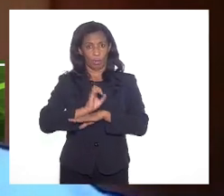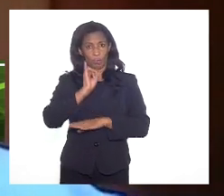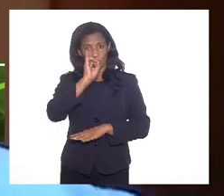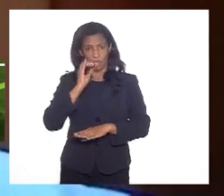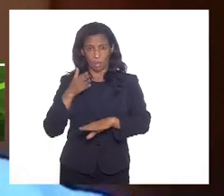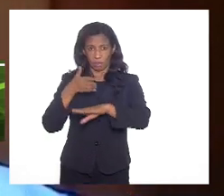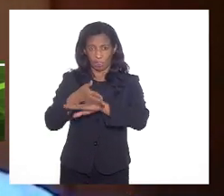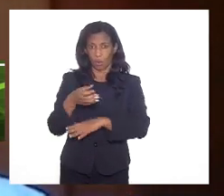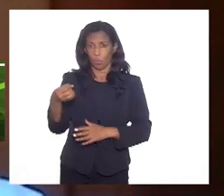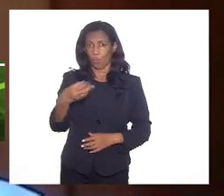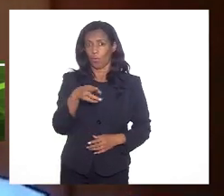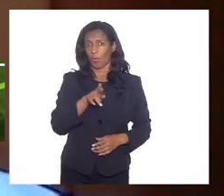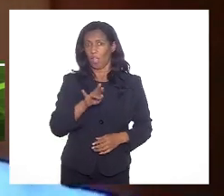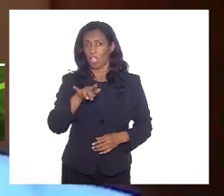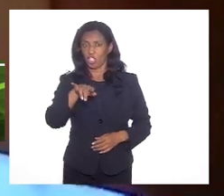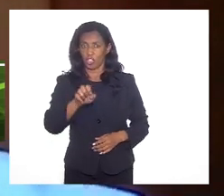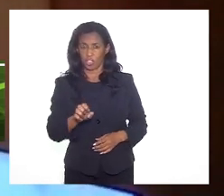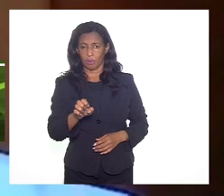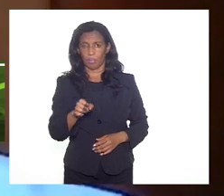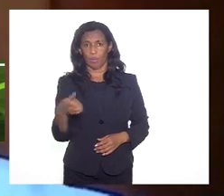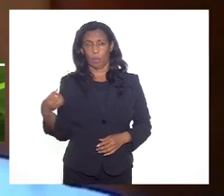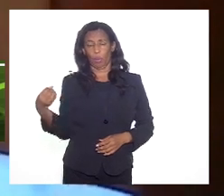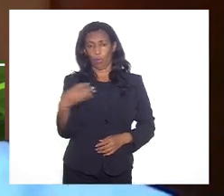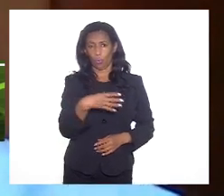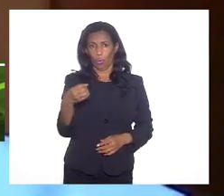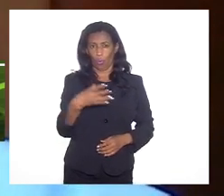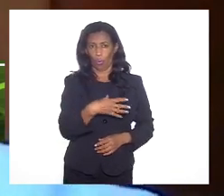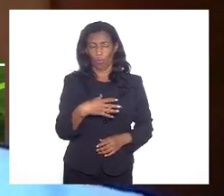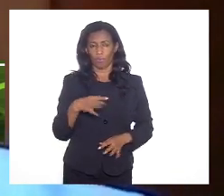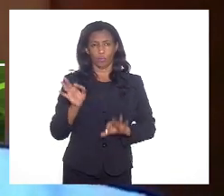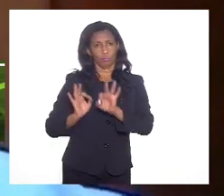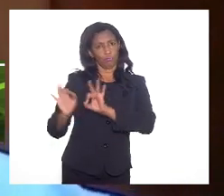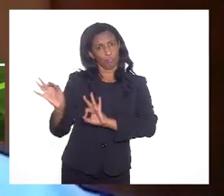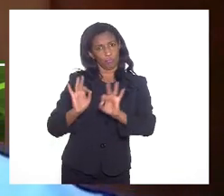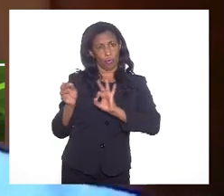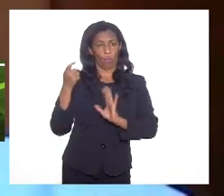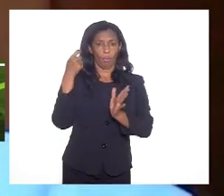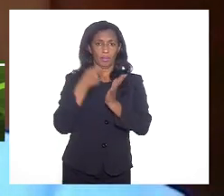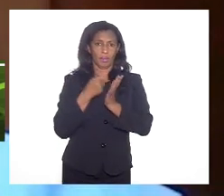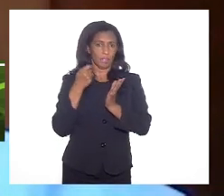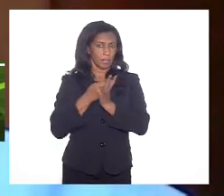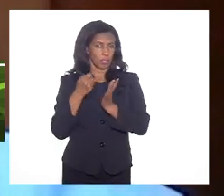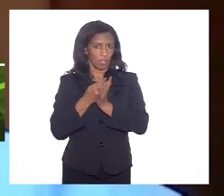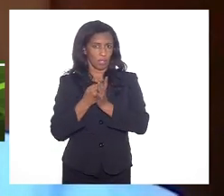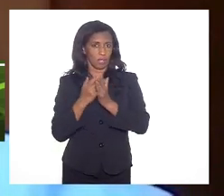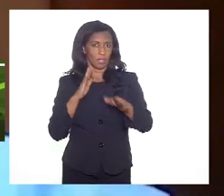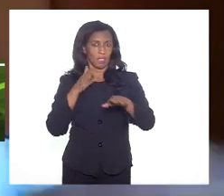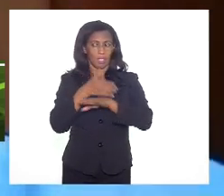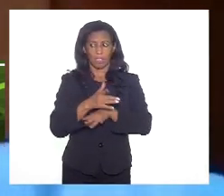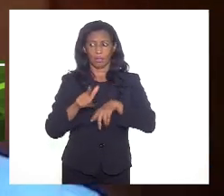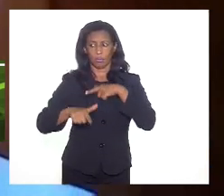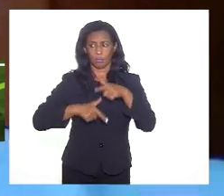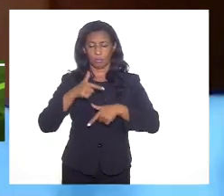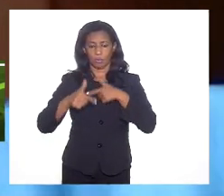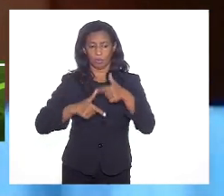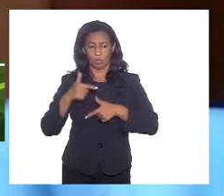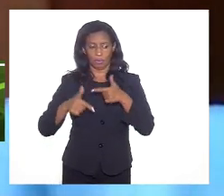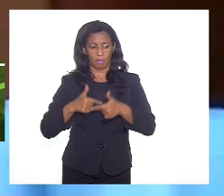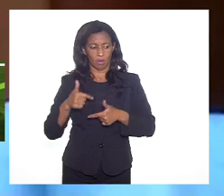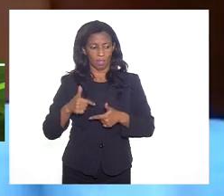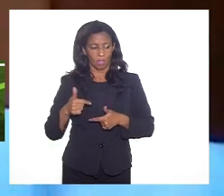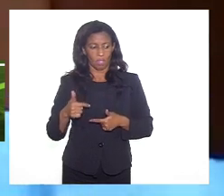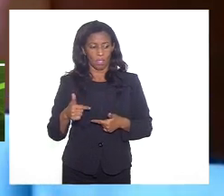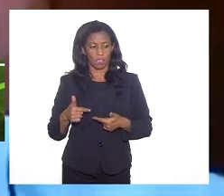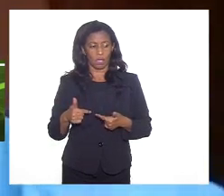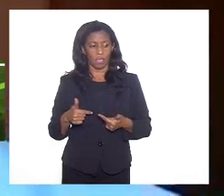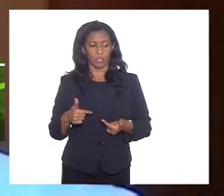se a gente entrar no novo regime, com novas condicionalidades ou exigências que afetem o serviço público, mesmo que seja daqui para